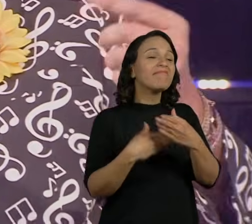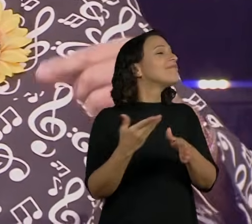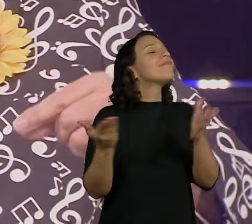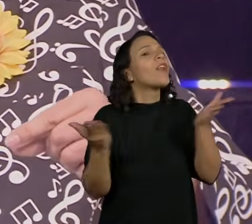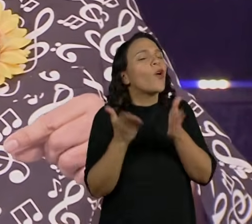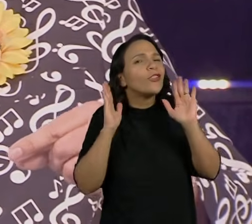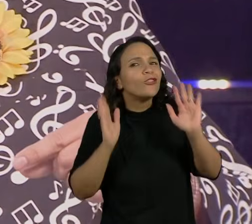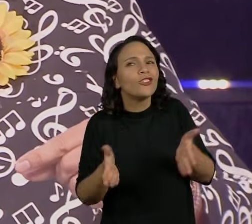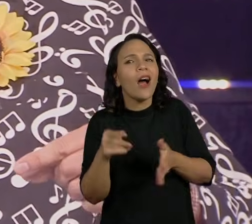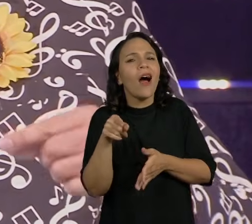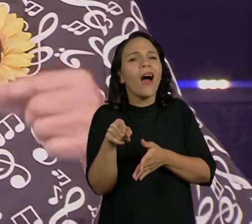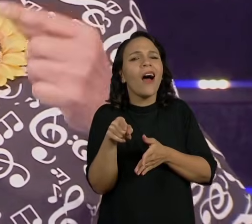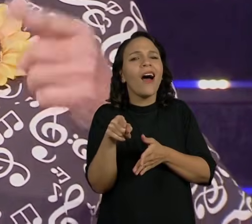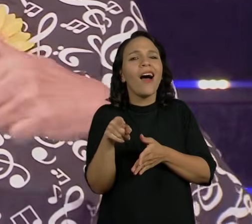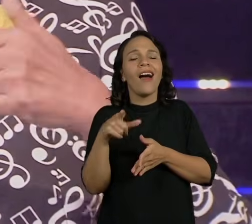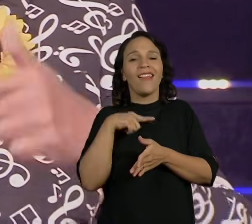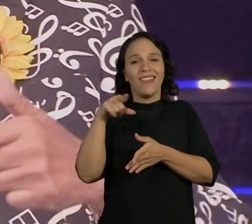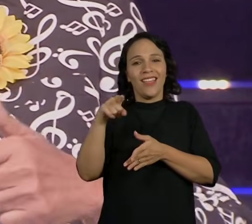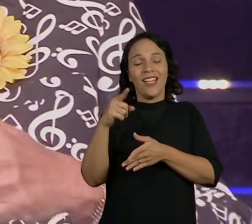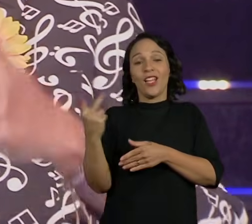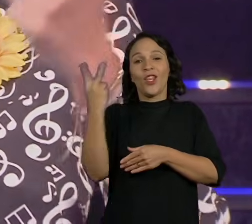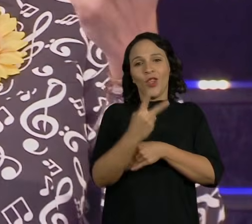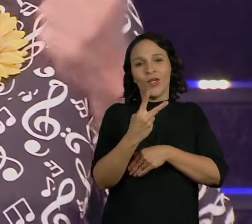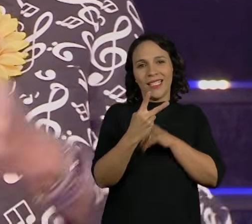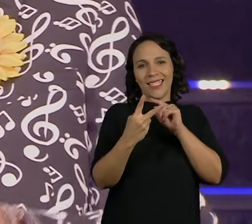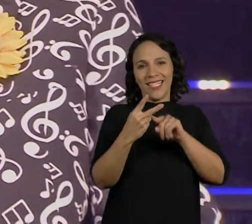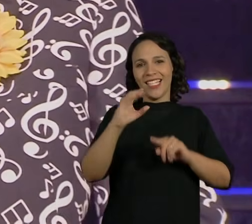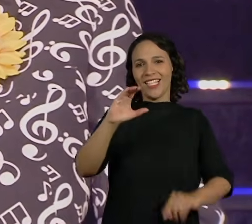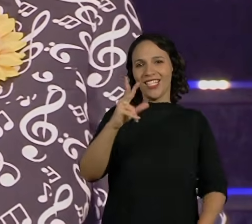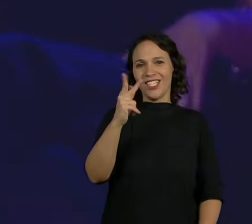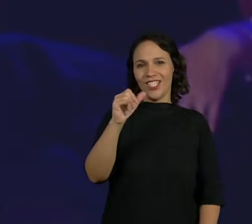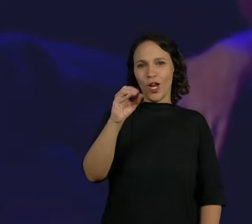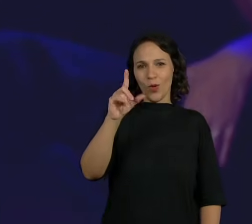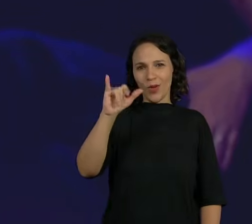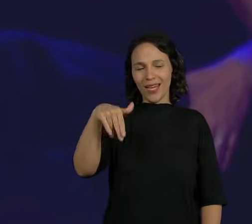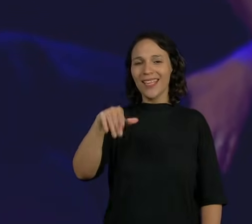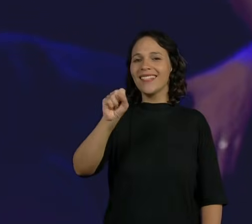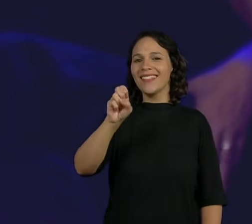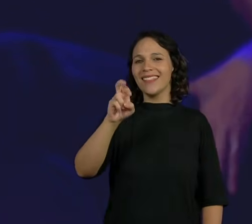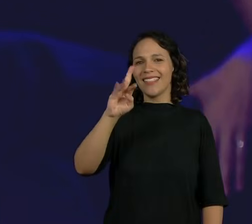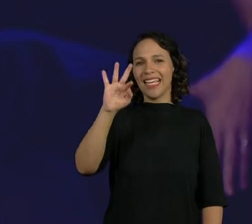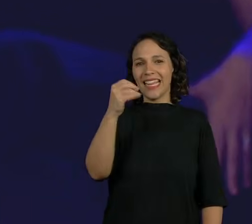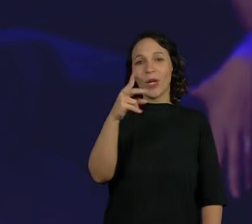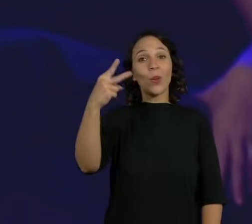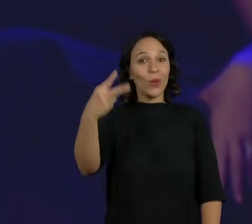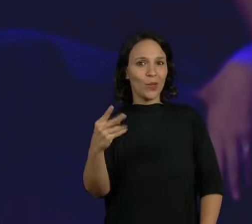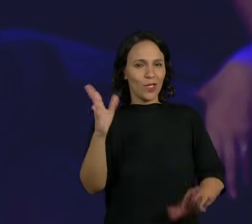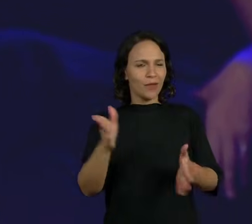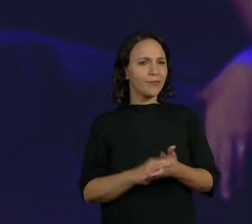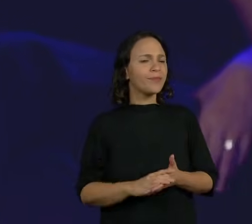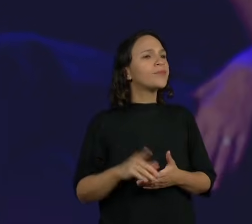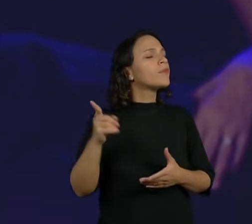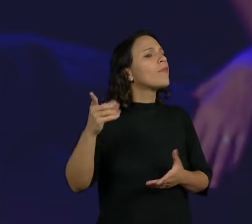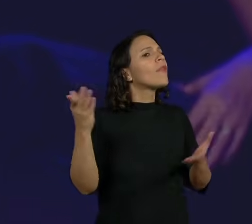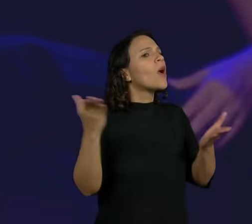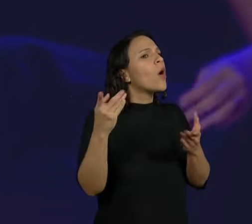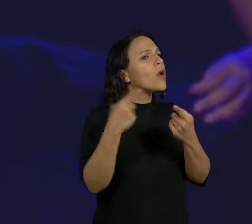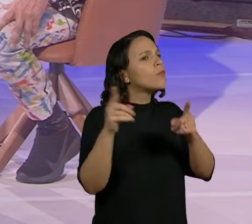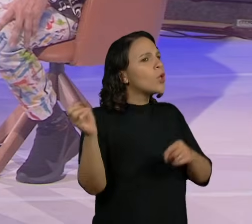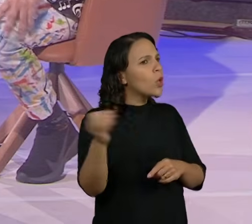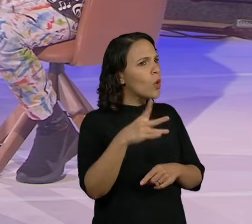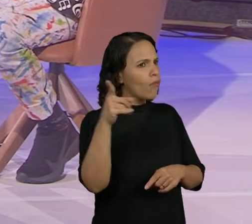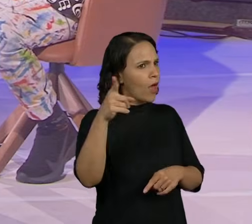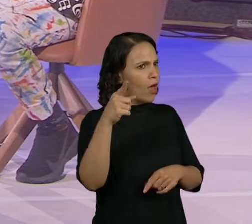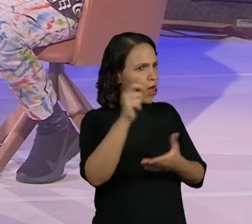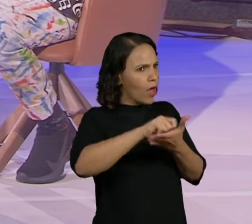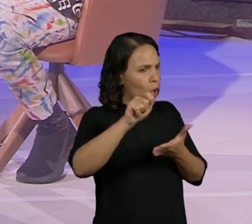agora, inclusive, o Shaolin do Sertão 2, que vai ser lançado no próximo ano. Esse novo trabalho seu, todas as músicas são autorais?